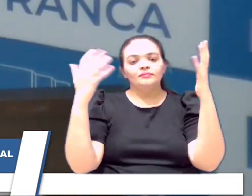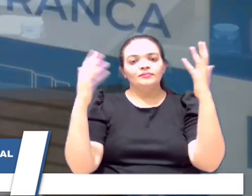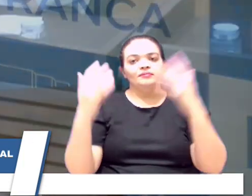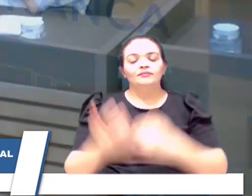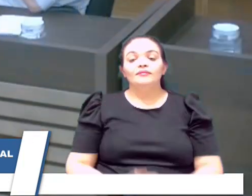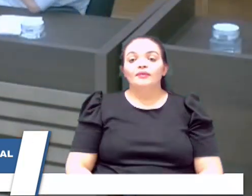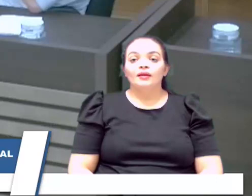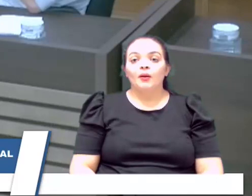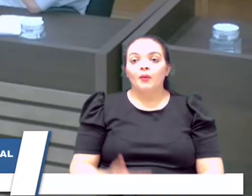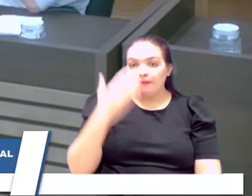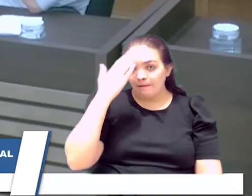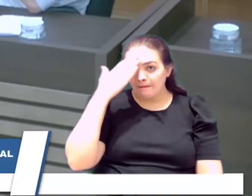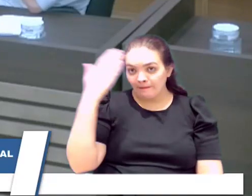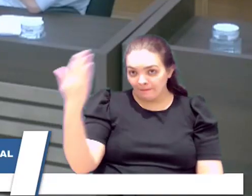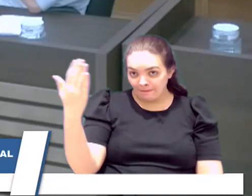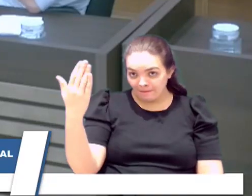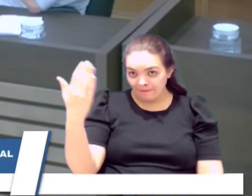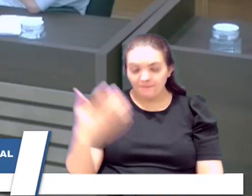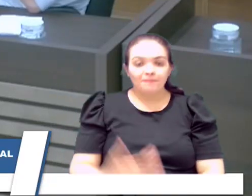Obrigado.